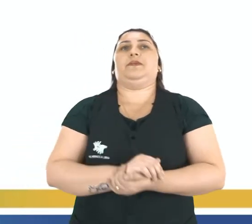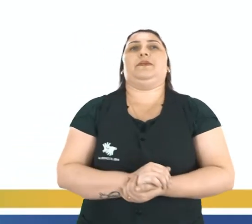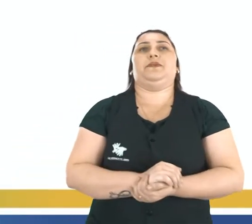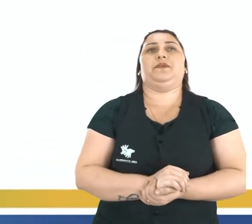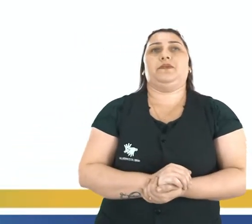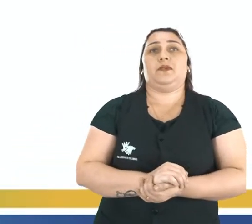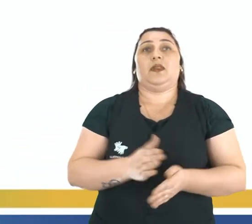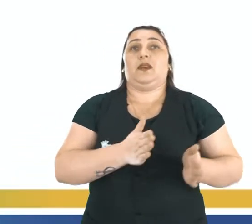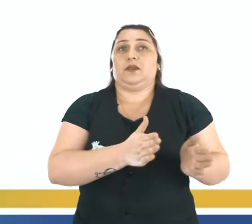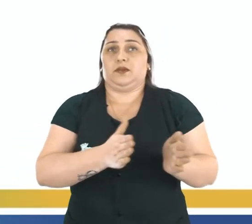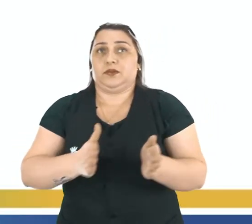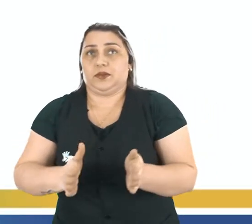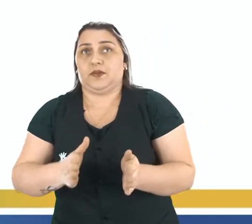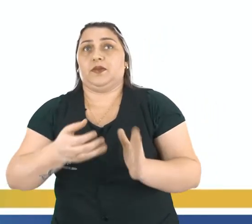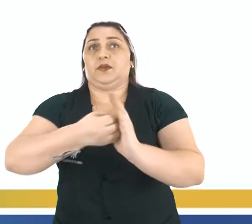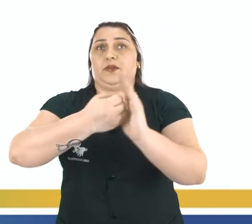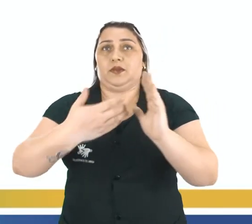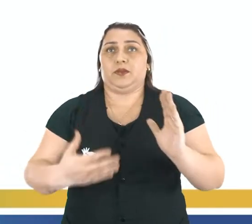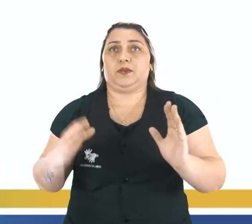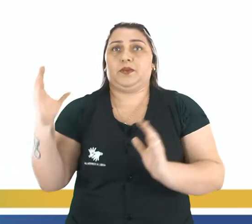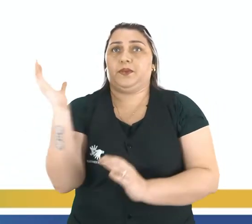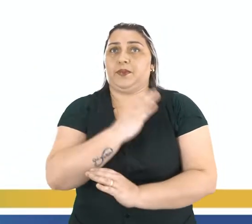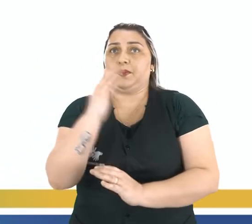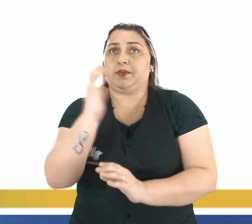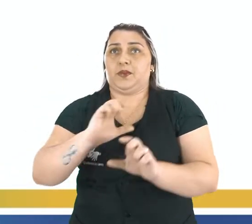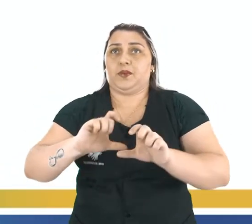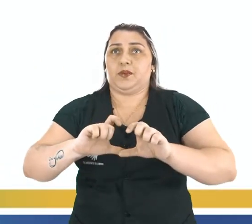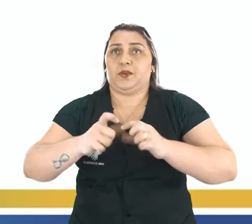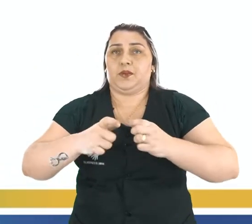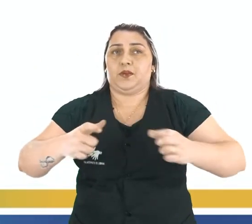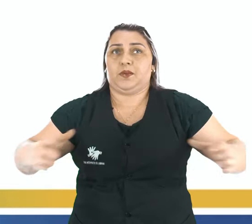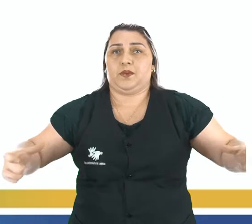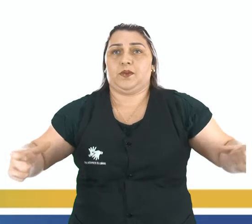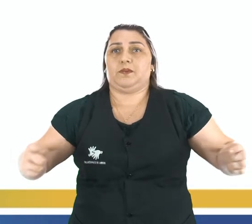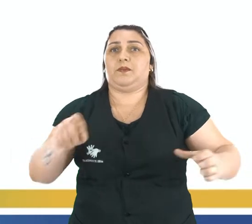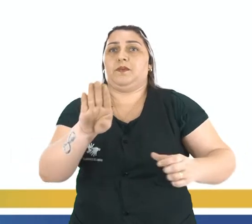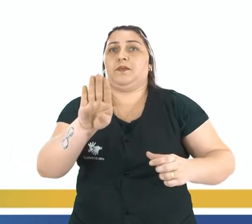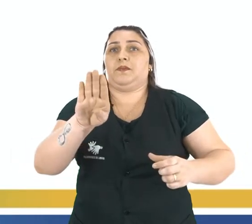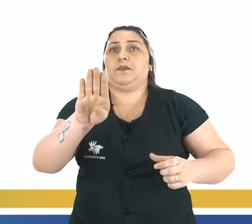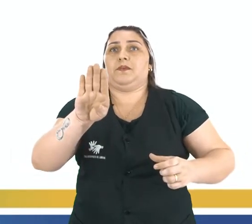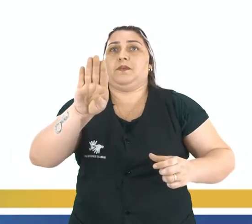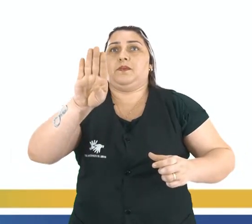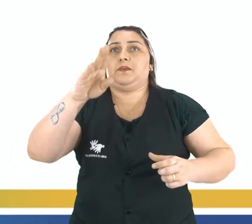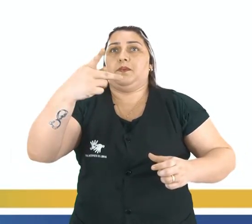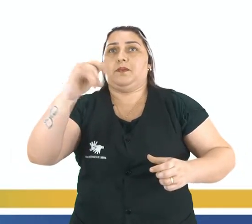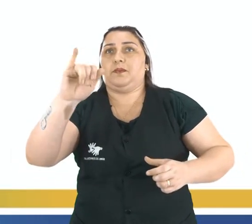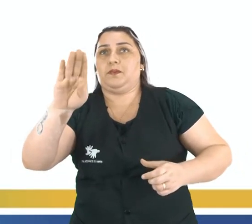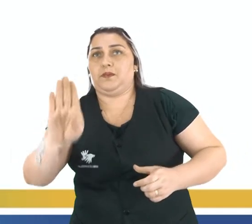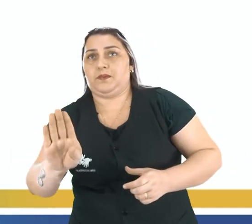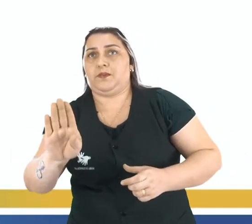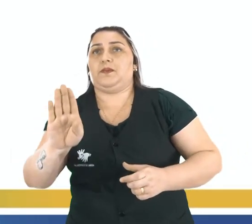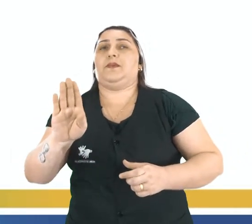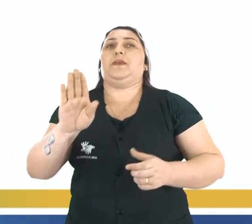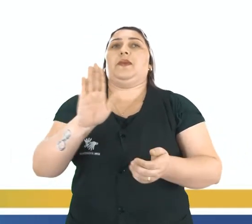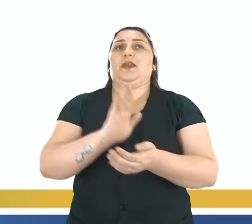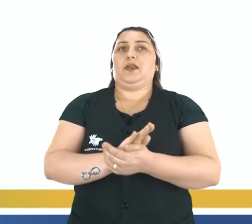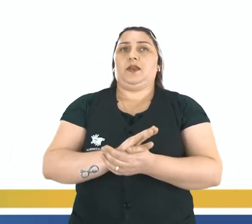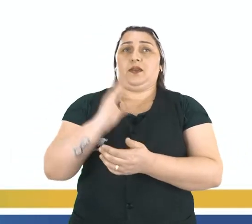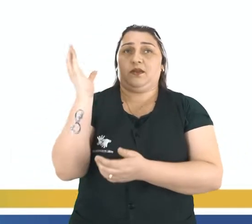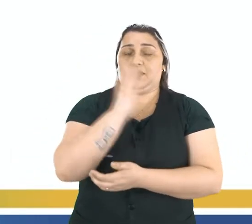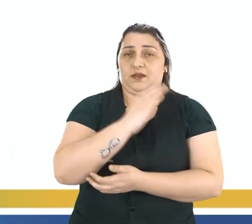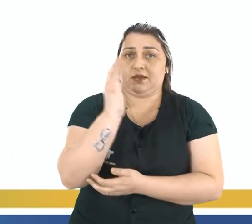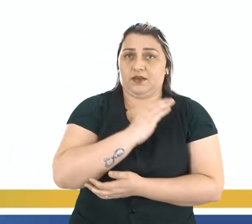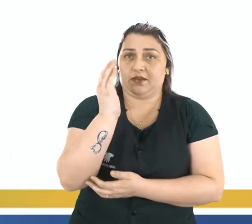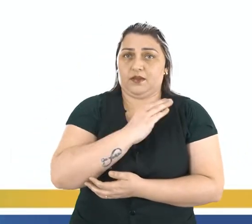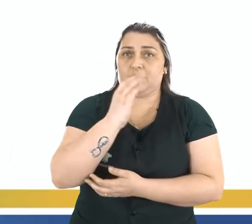1973. Esse período ele foi caracterizado pela aceleração do crescimento do PIB, que é o Produto Interno Bruto, pela aceleração